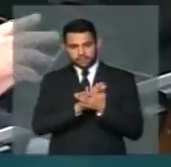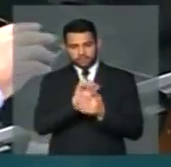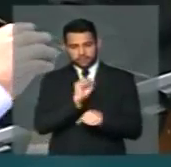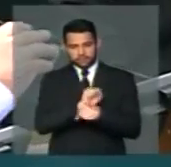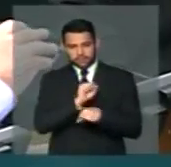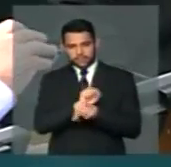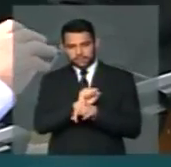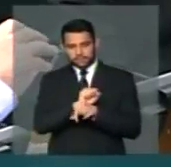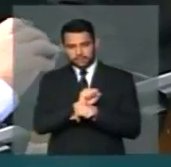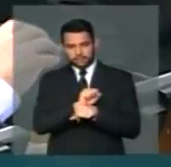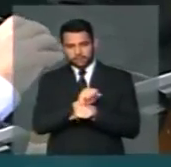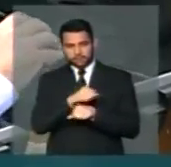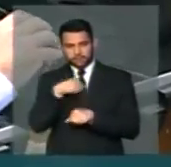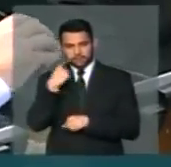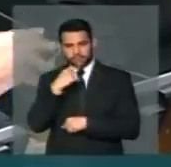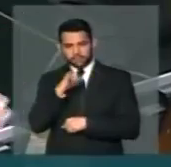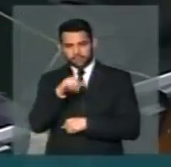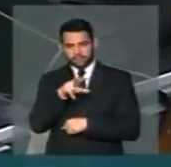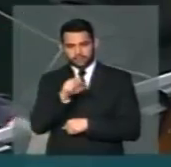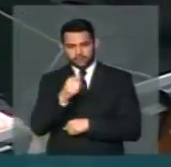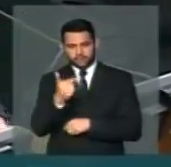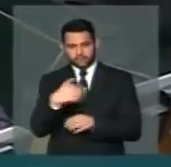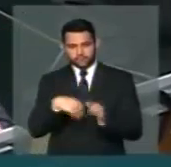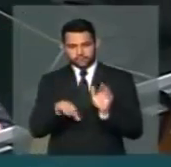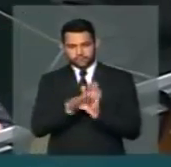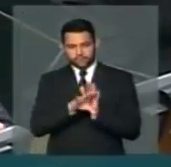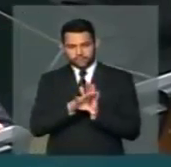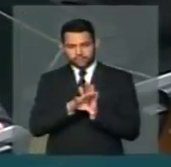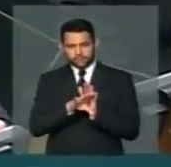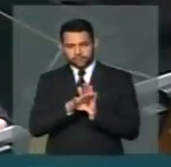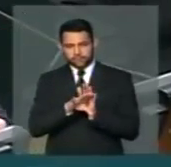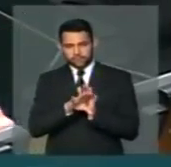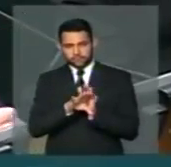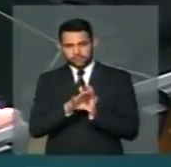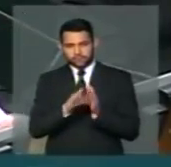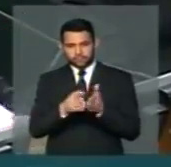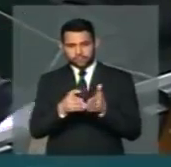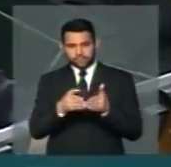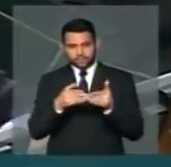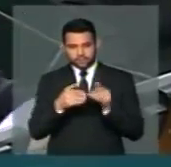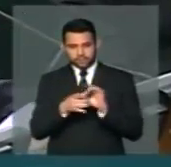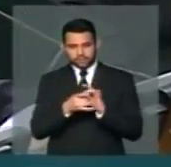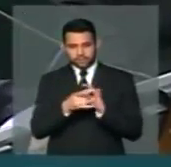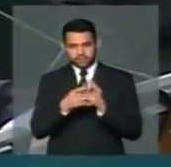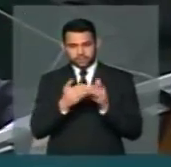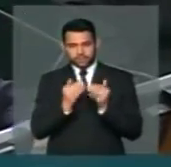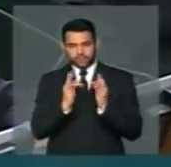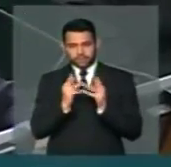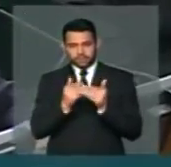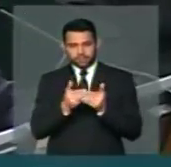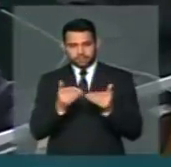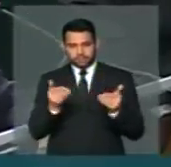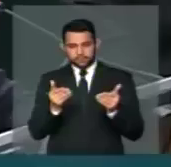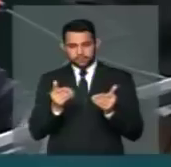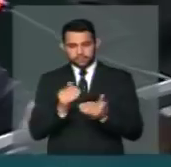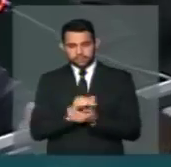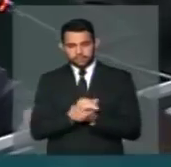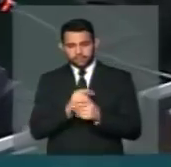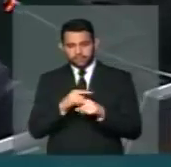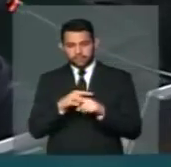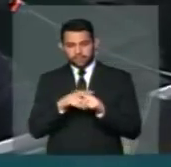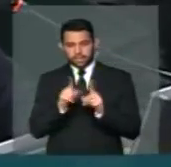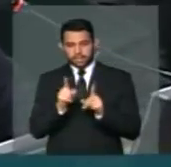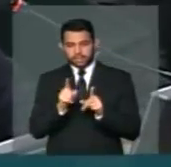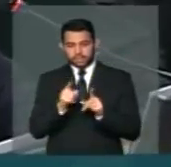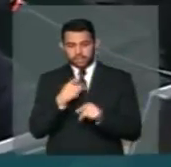chegar. O deputado Ivan ainda não chegou. Eu tinha que pedir licença a todos. Mas além